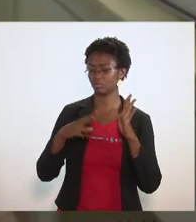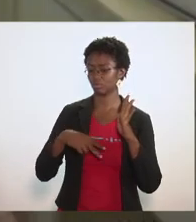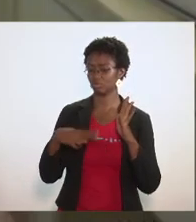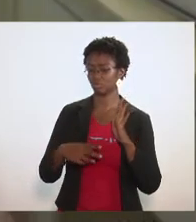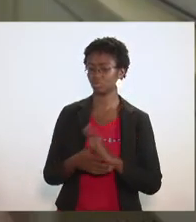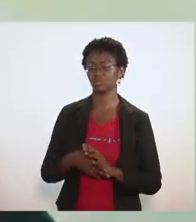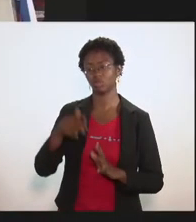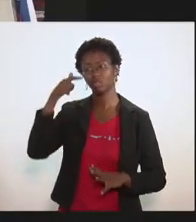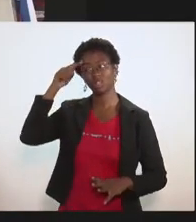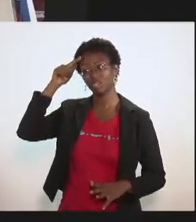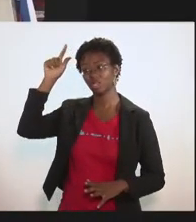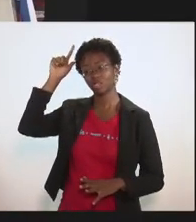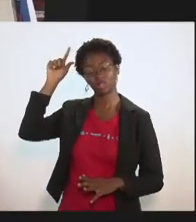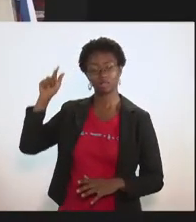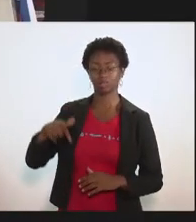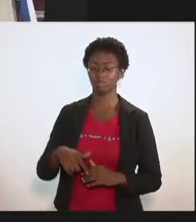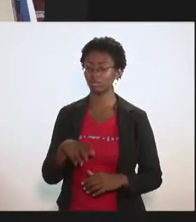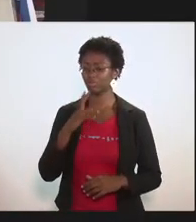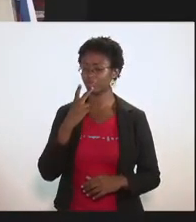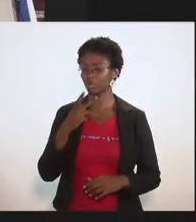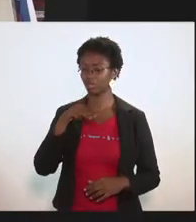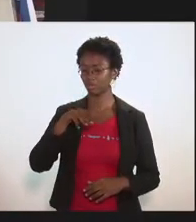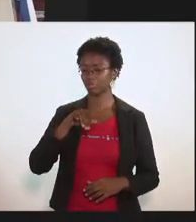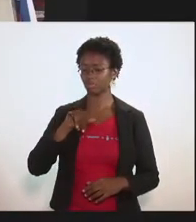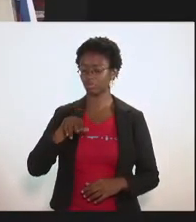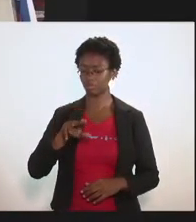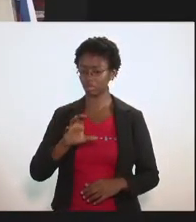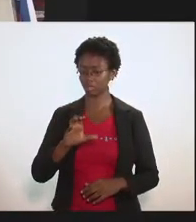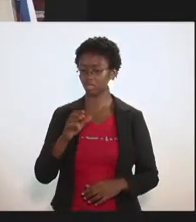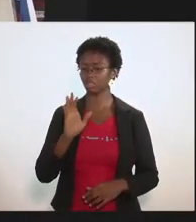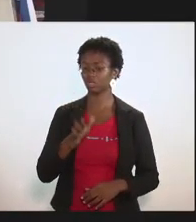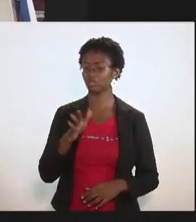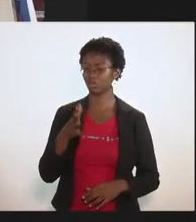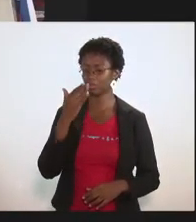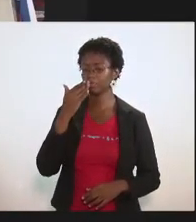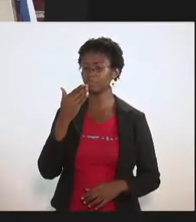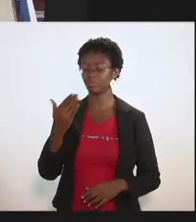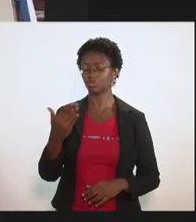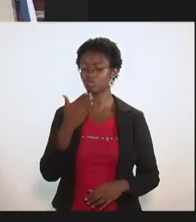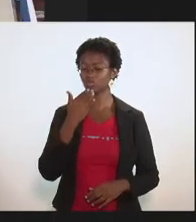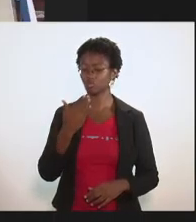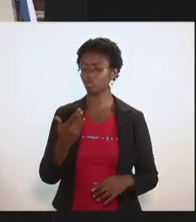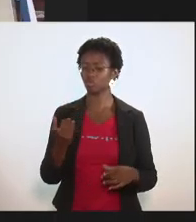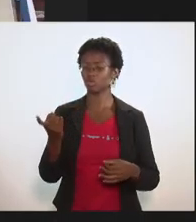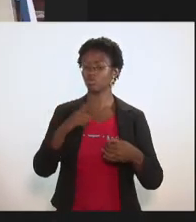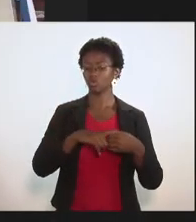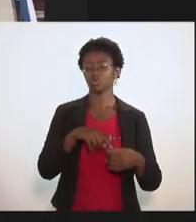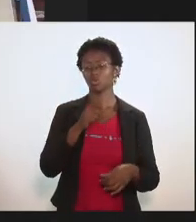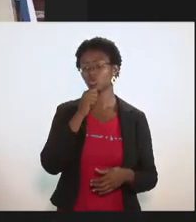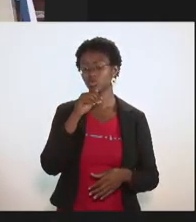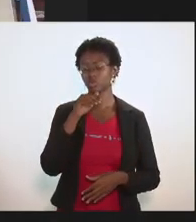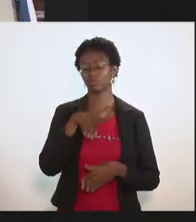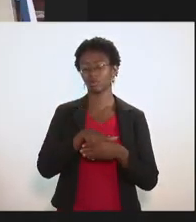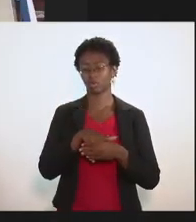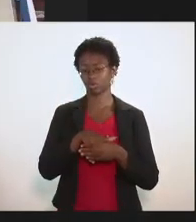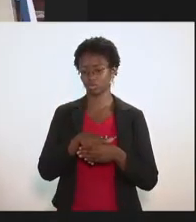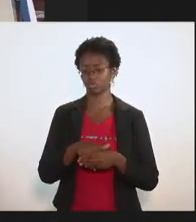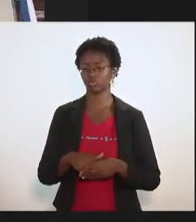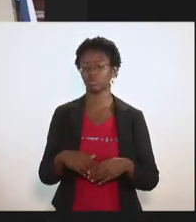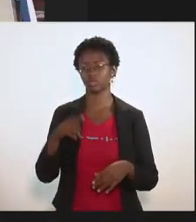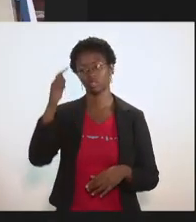votação, aprovado. 35, projeto de lei 2330 de 2017, de autoria do deputado Anderson Nogueiro, parecer pela